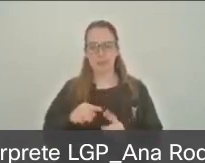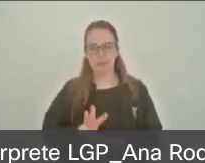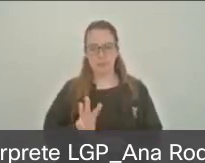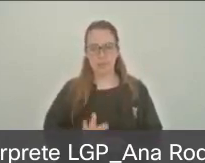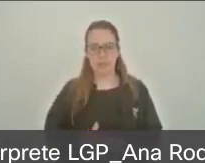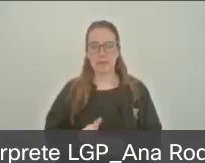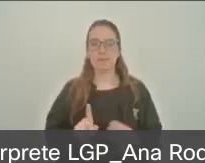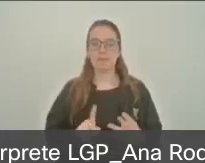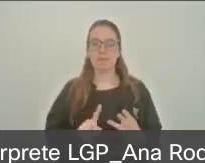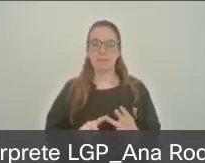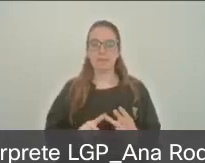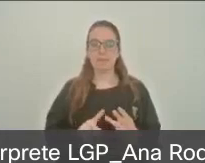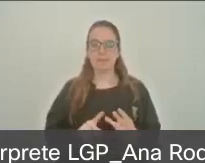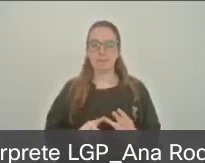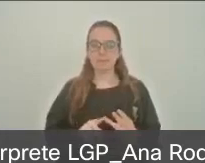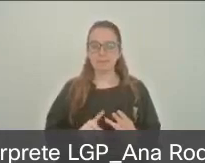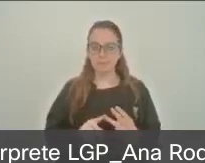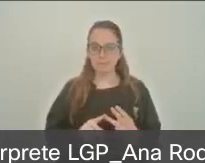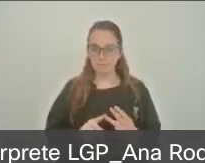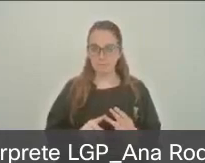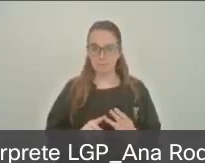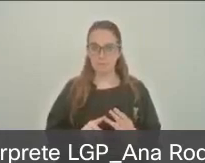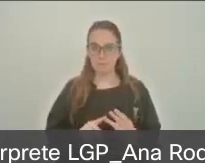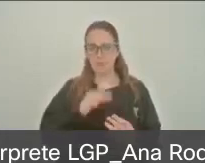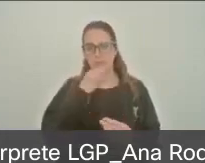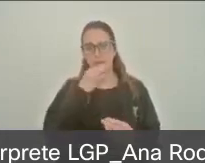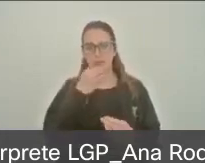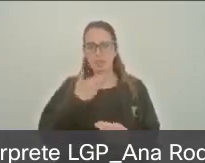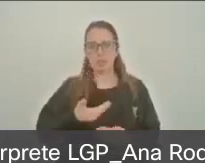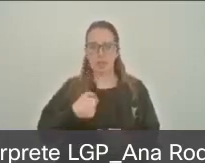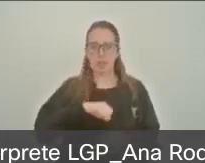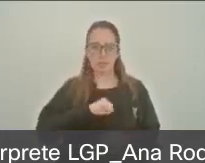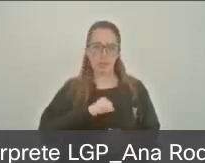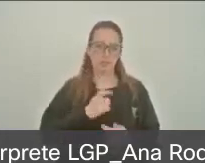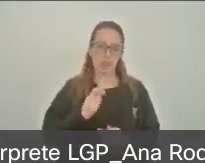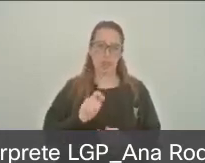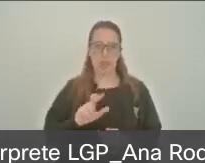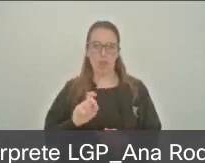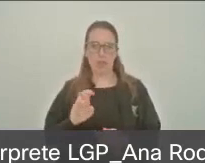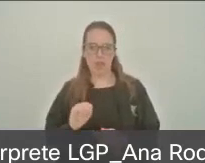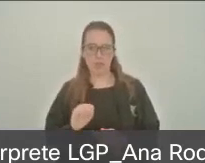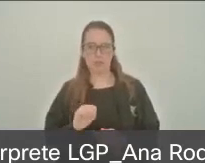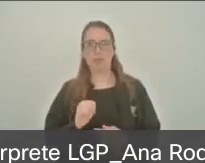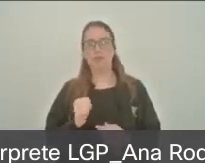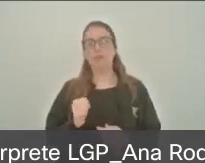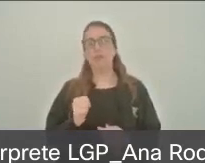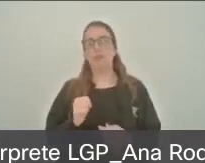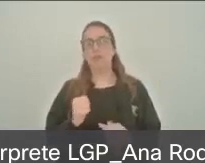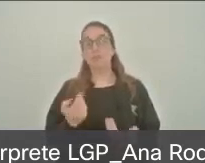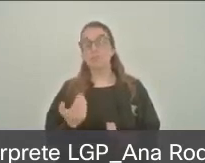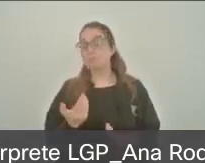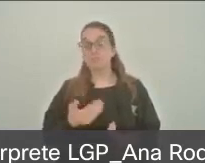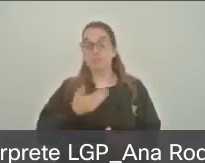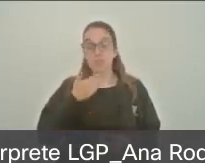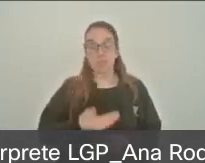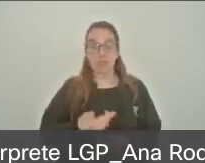análise do direito ao acompanhamento, é que tem que ver com a experiência de regulação e de supervisão da ERSE. A experiência